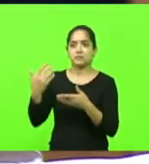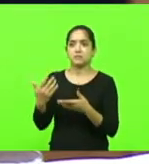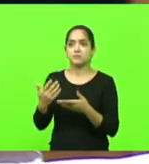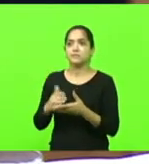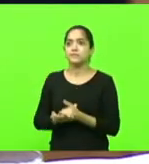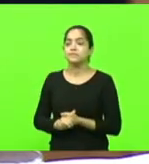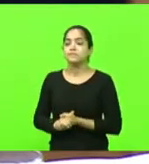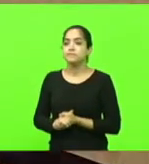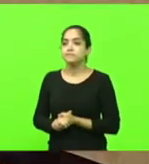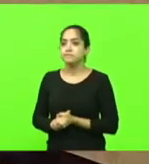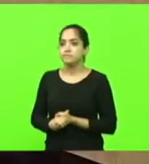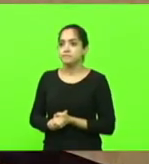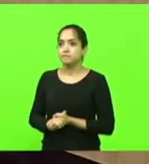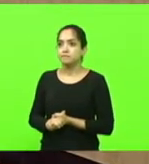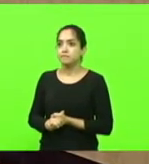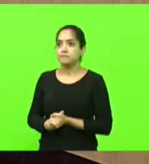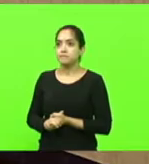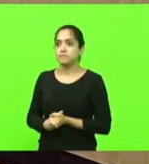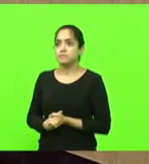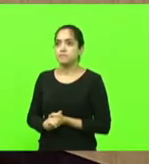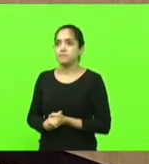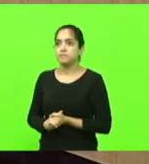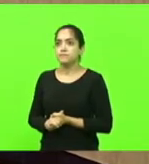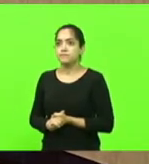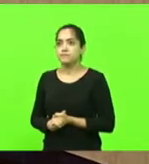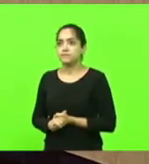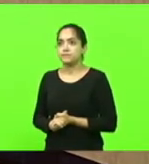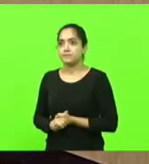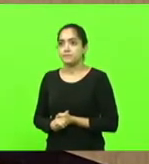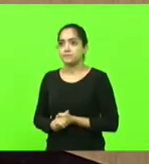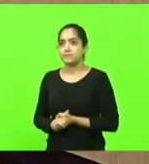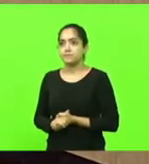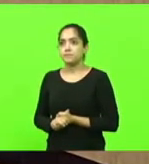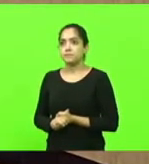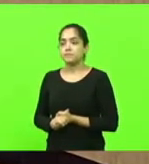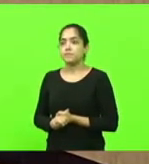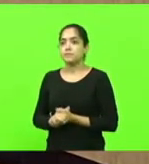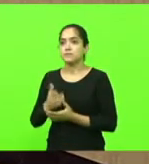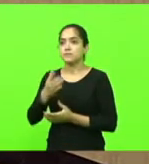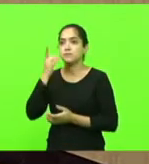Obrigado. Senhor presidente. Com a palavra a deputada Marlene Fengler.